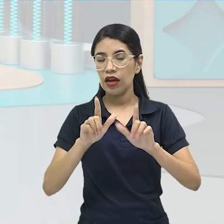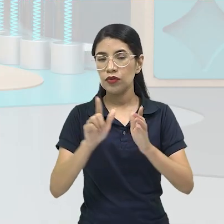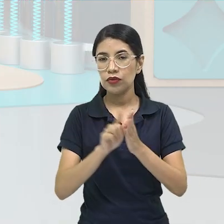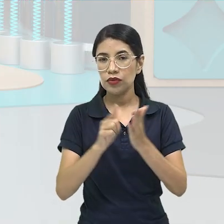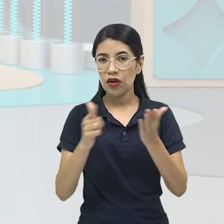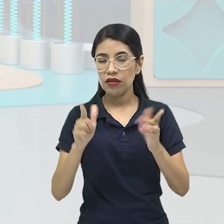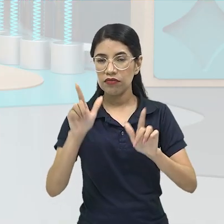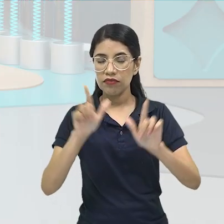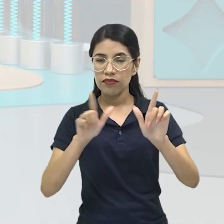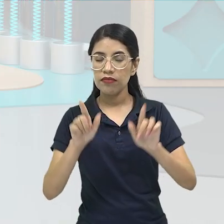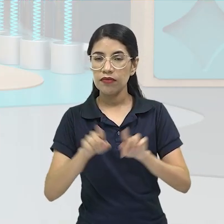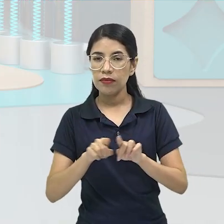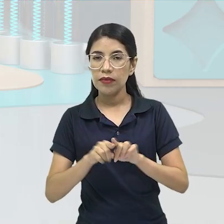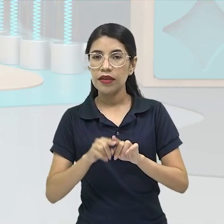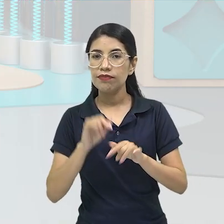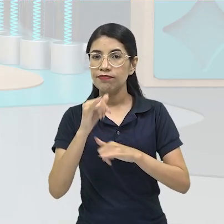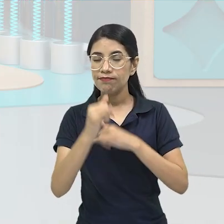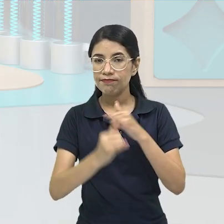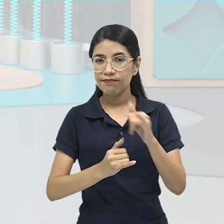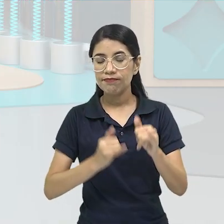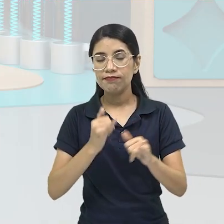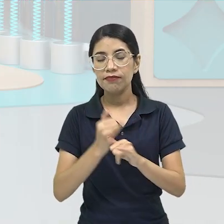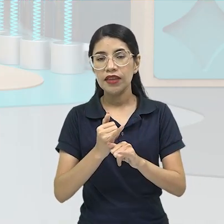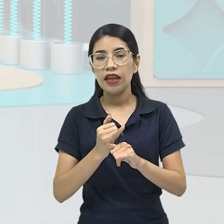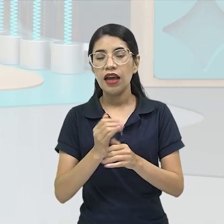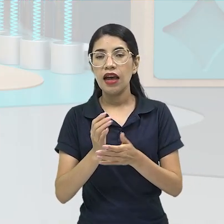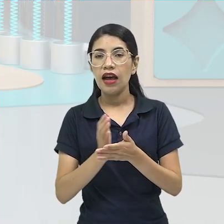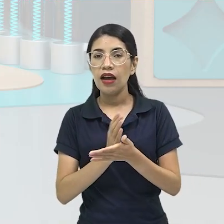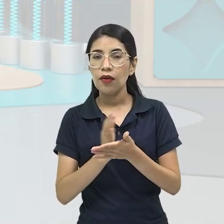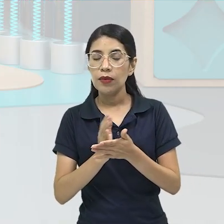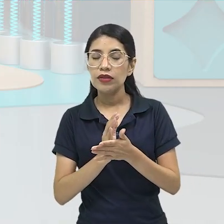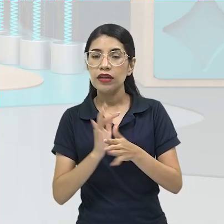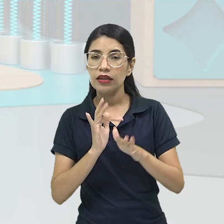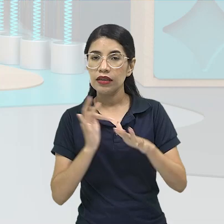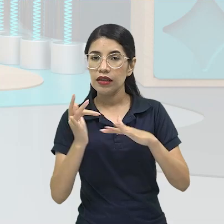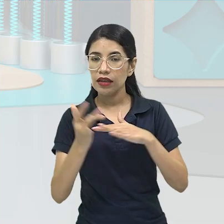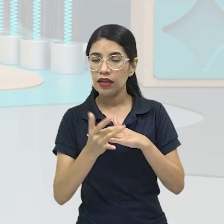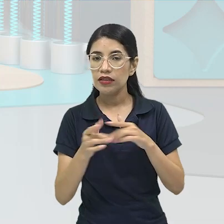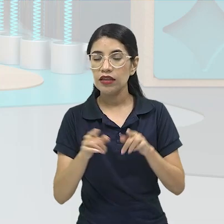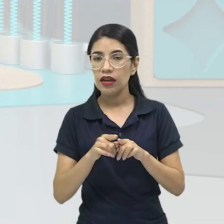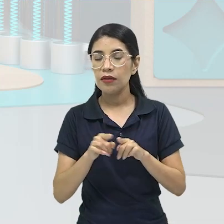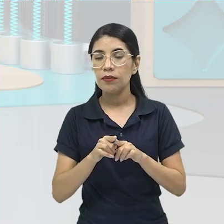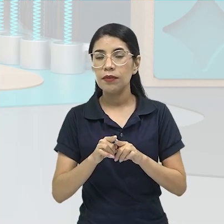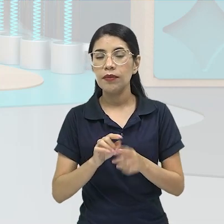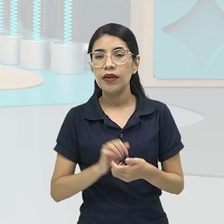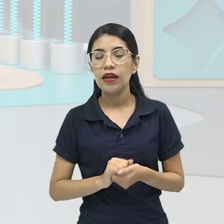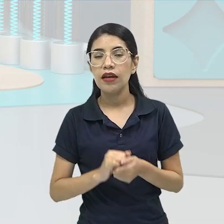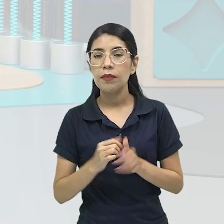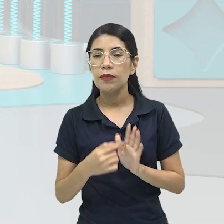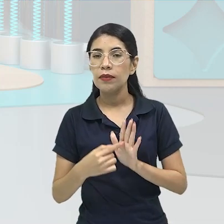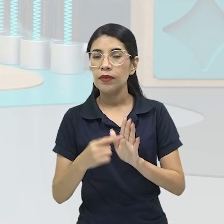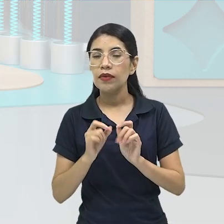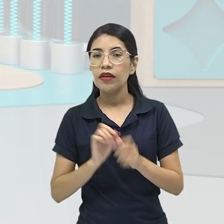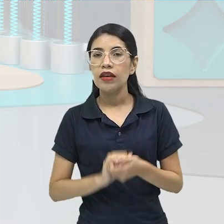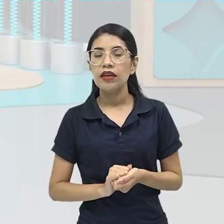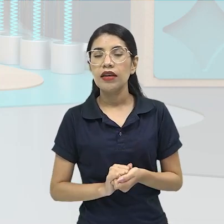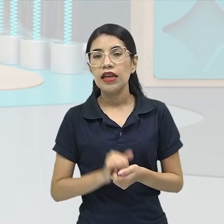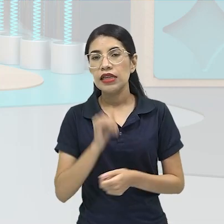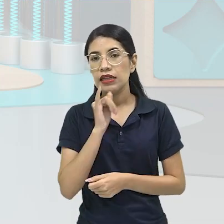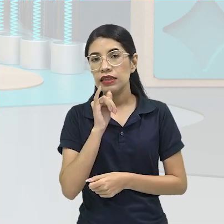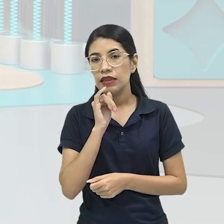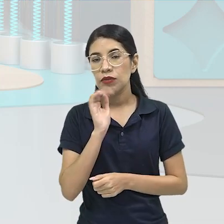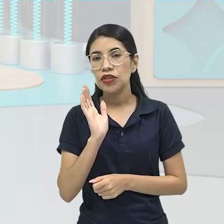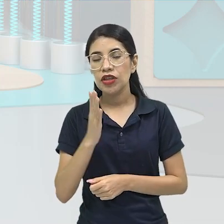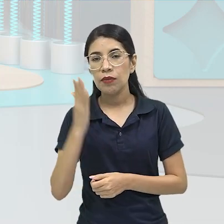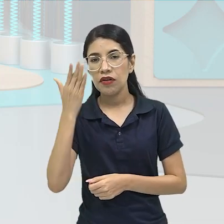jornal, certo? Na internet, às vezes até mesmo nas redes sociais é comum dizer, já foi comprovada a cura para a doença